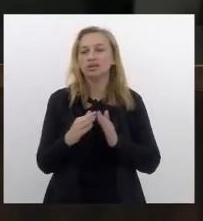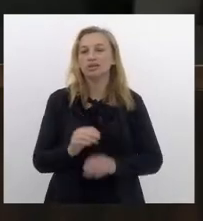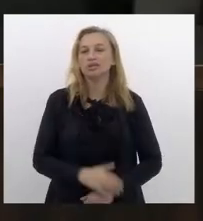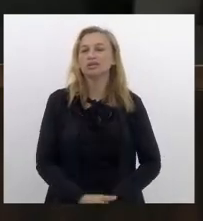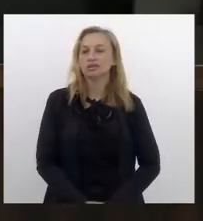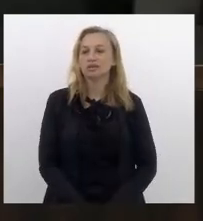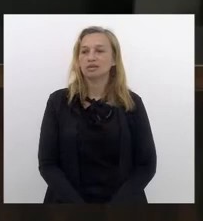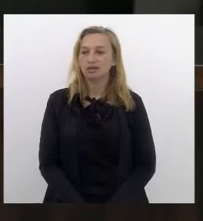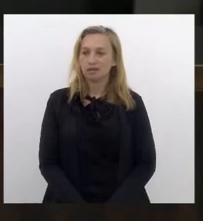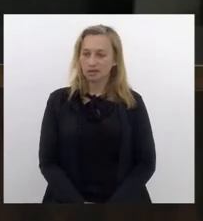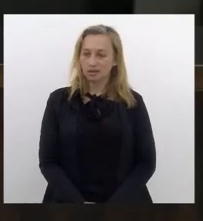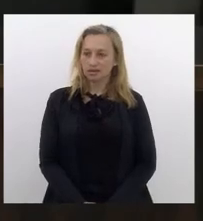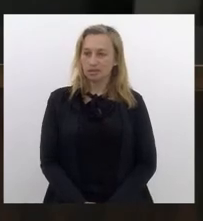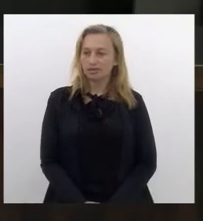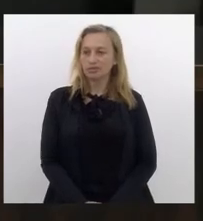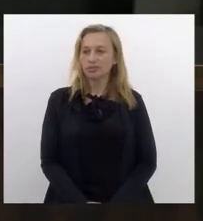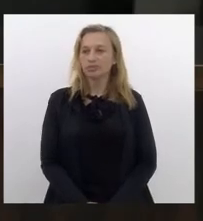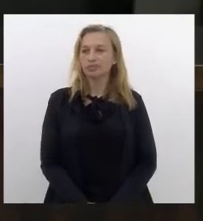Externas.